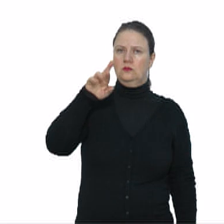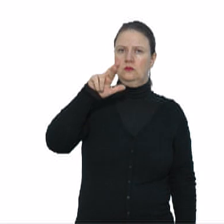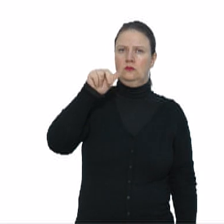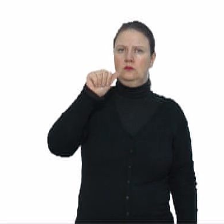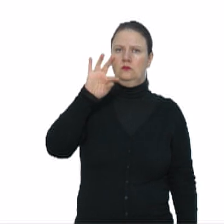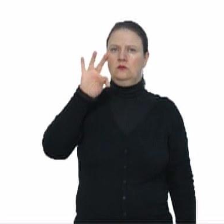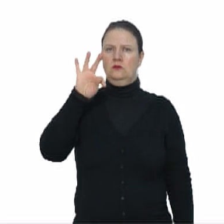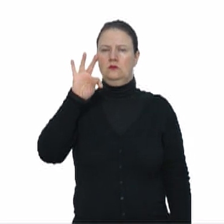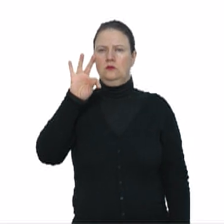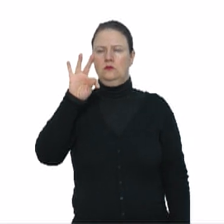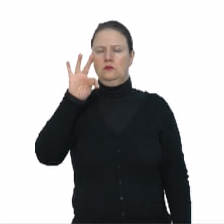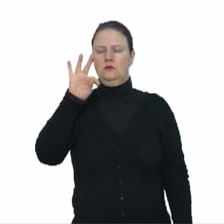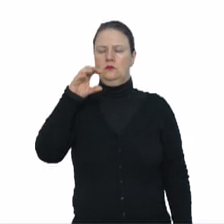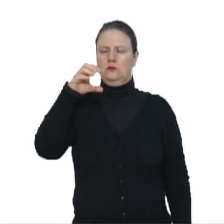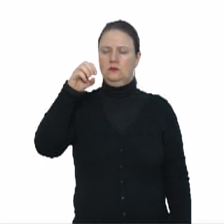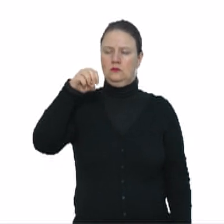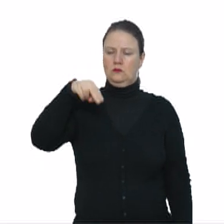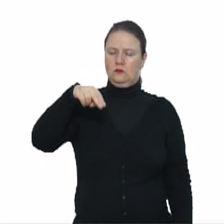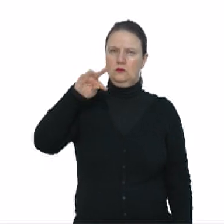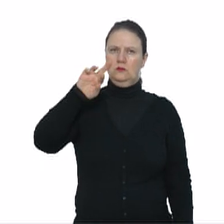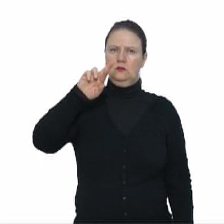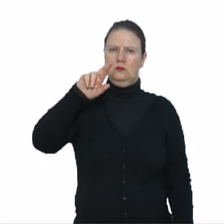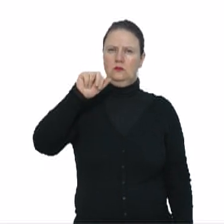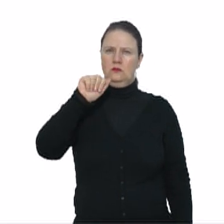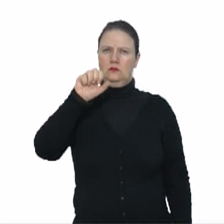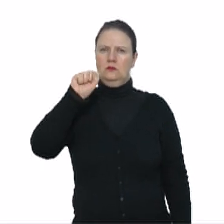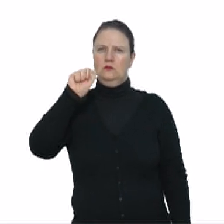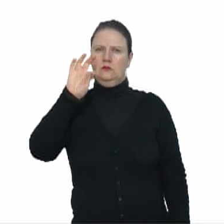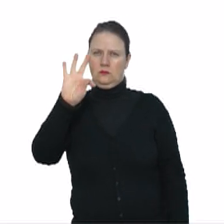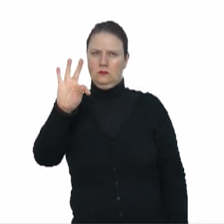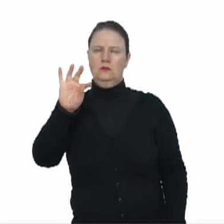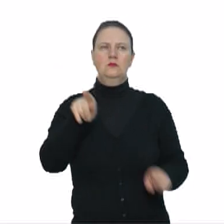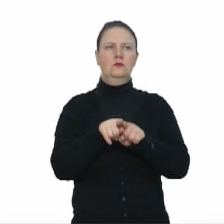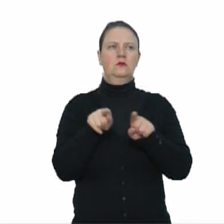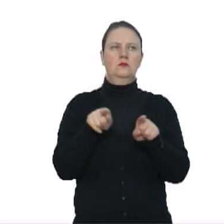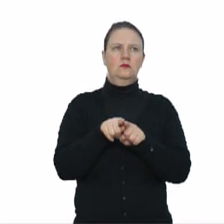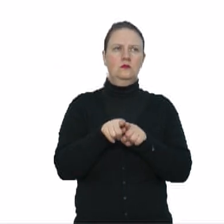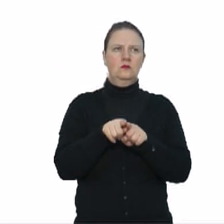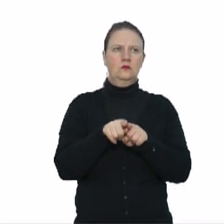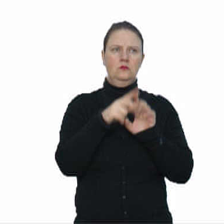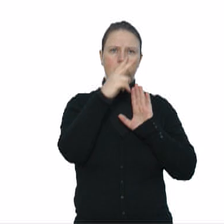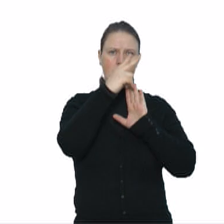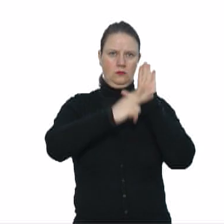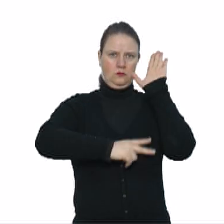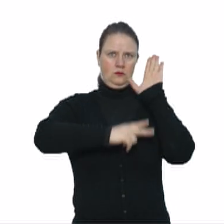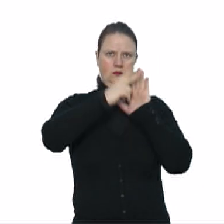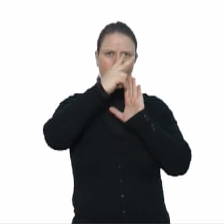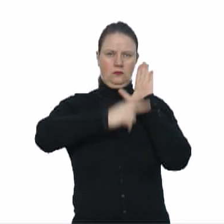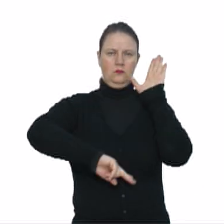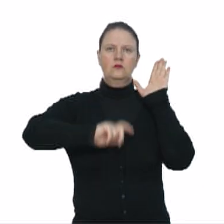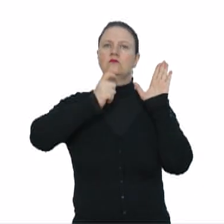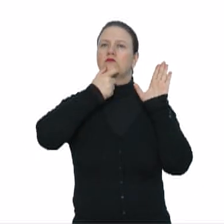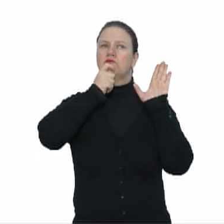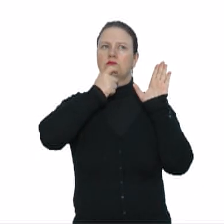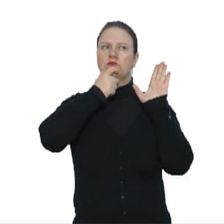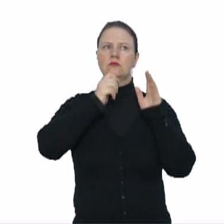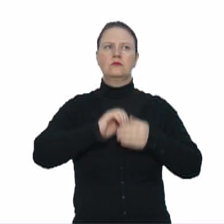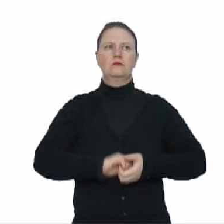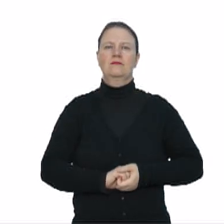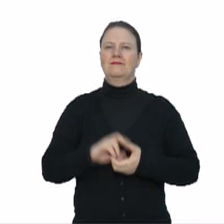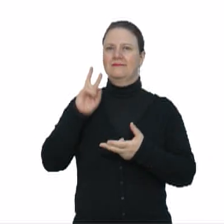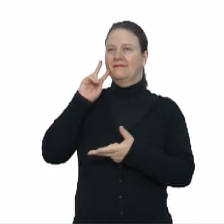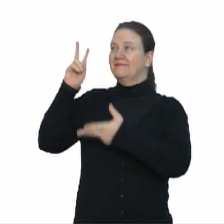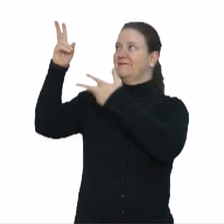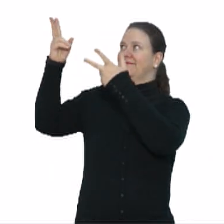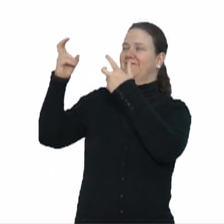but, que significa mas, however, no entanto ou porém, nevertheless, não obstante ou mesmo assim, e on